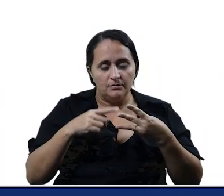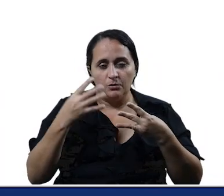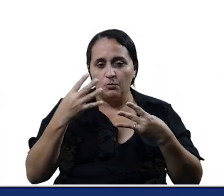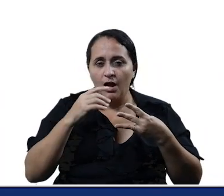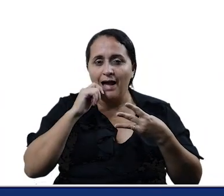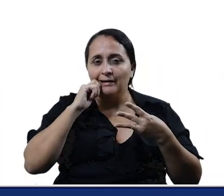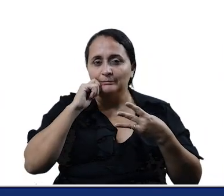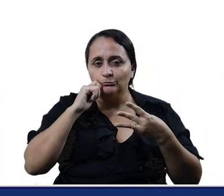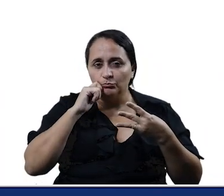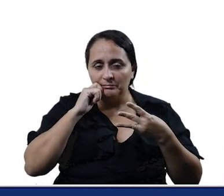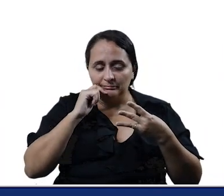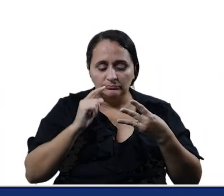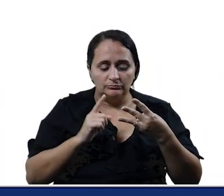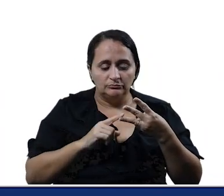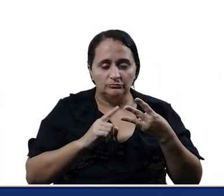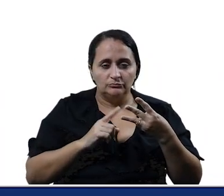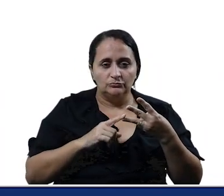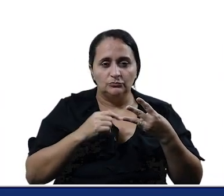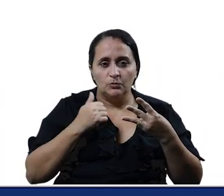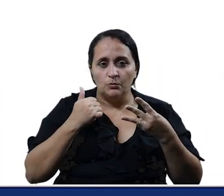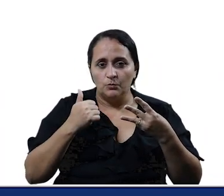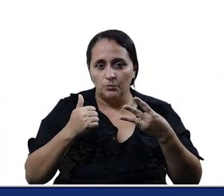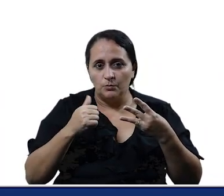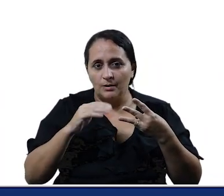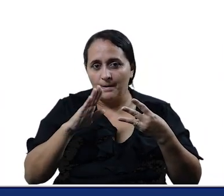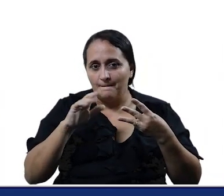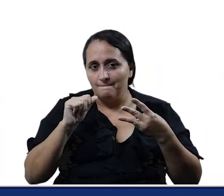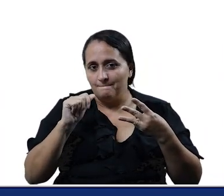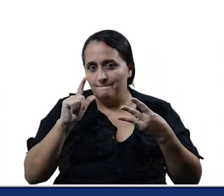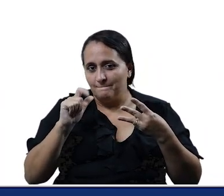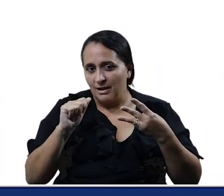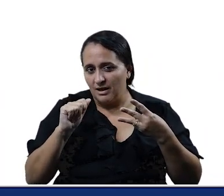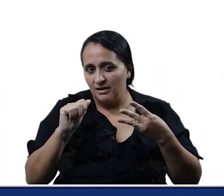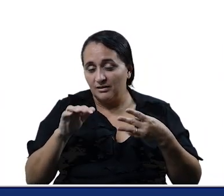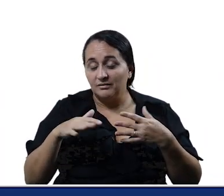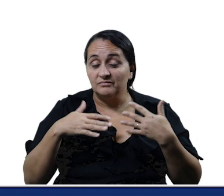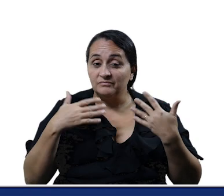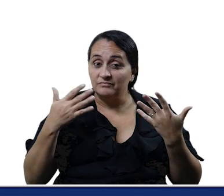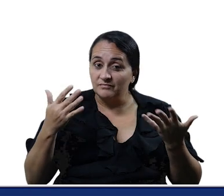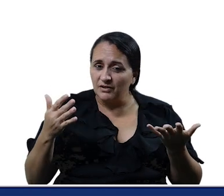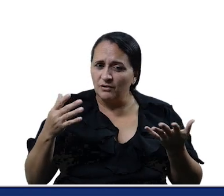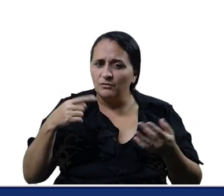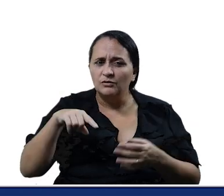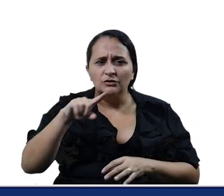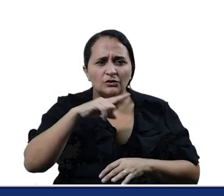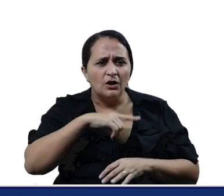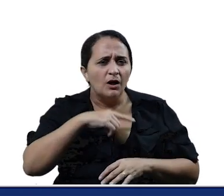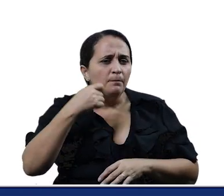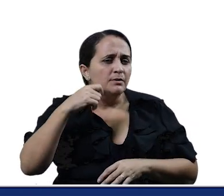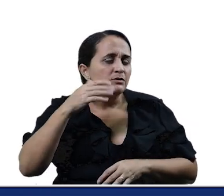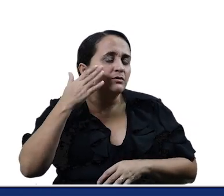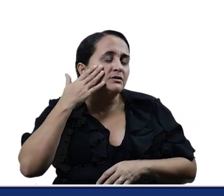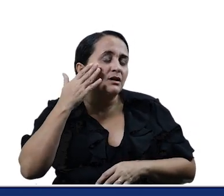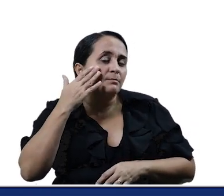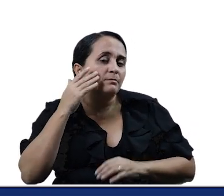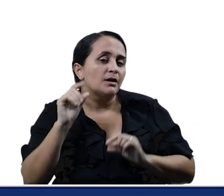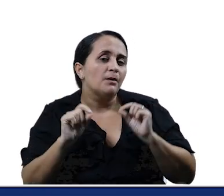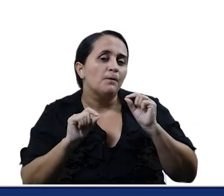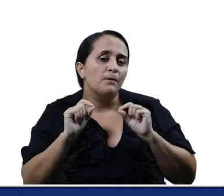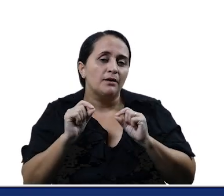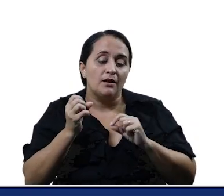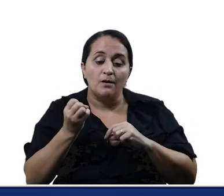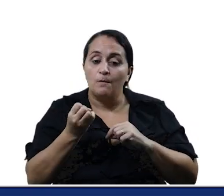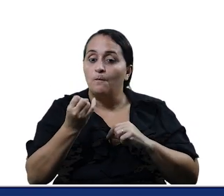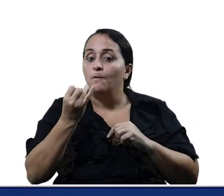gente? A gente precisou saber quanto de dinheiro sobrou depois